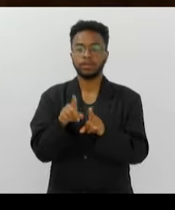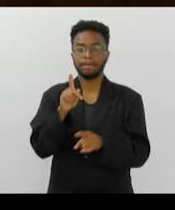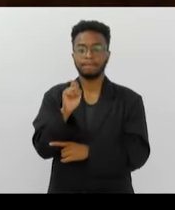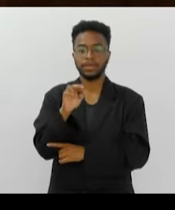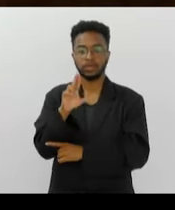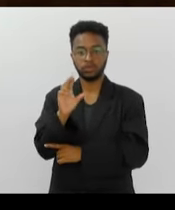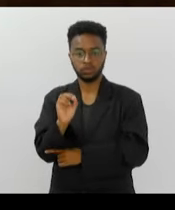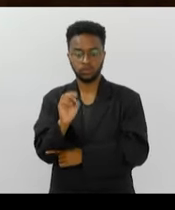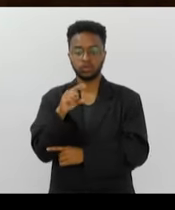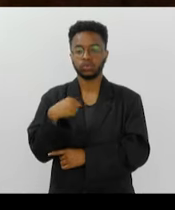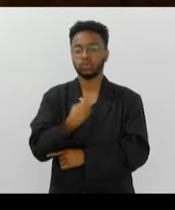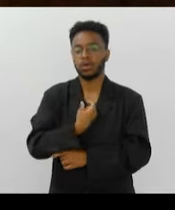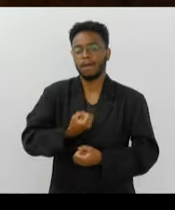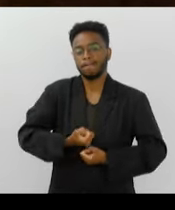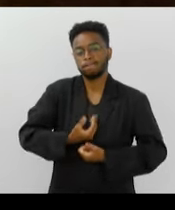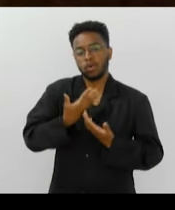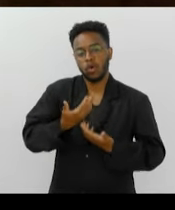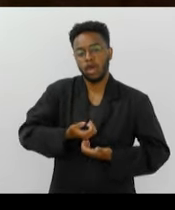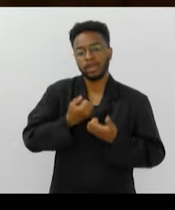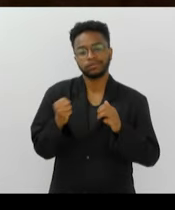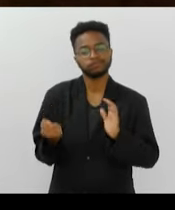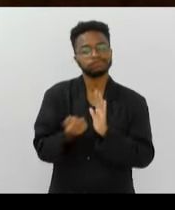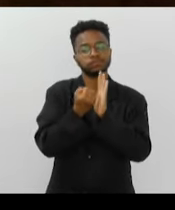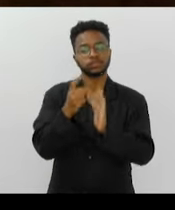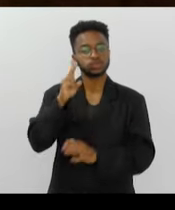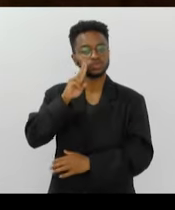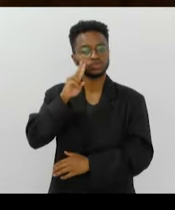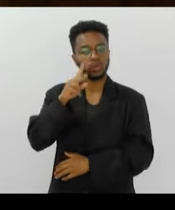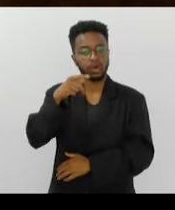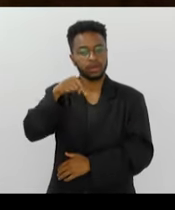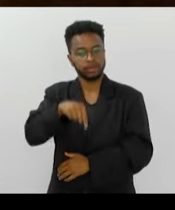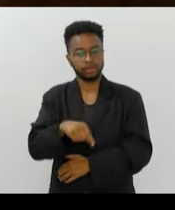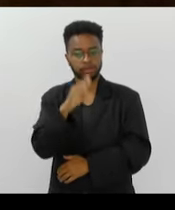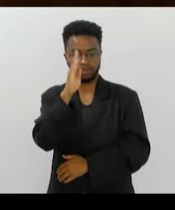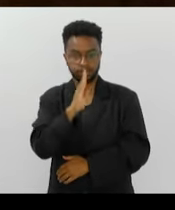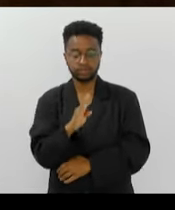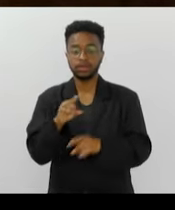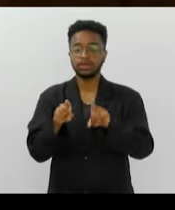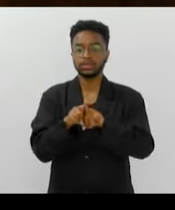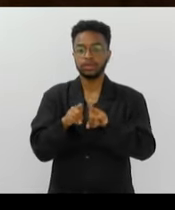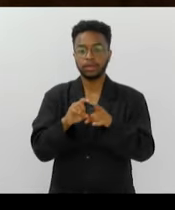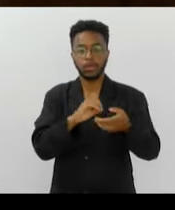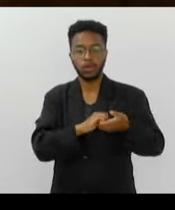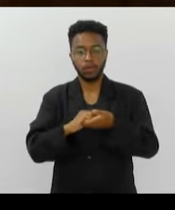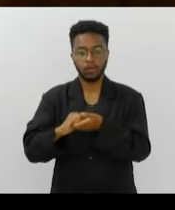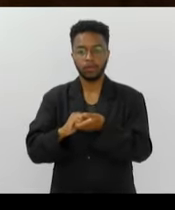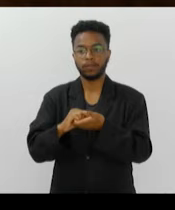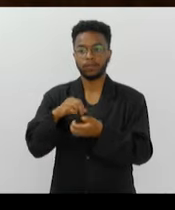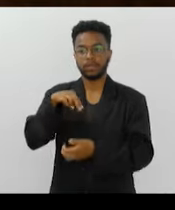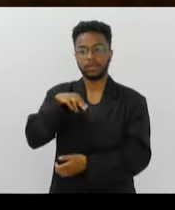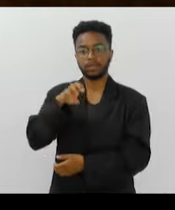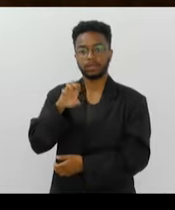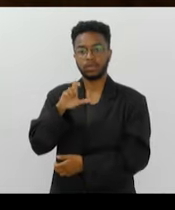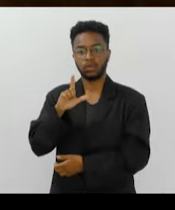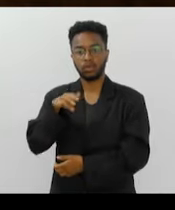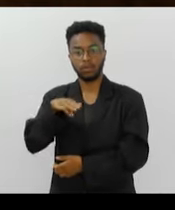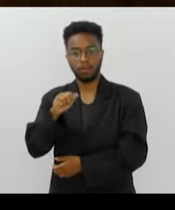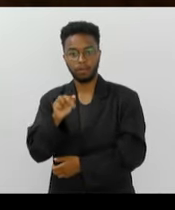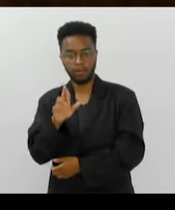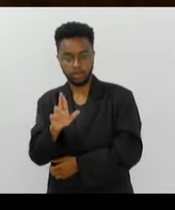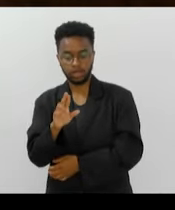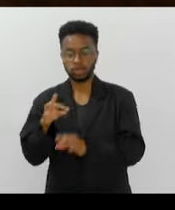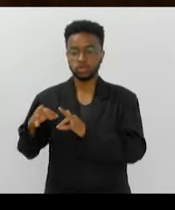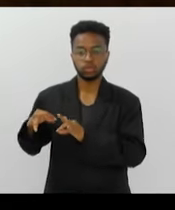querido poeta histórico do Brasil també Mário Miranda todos